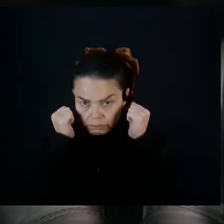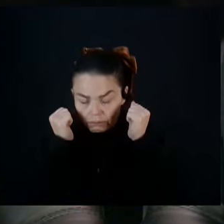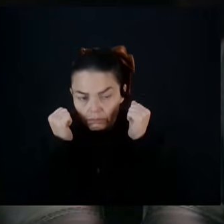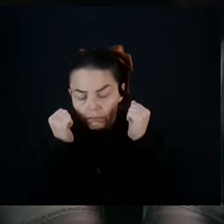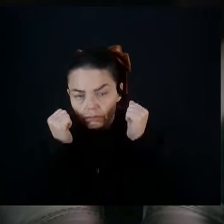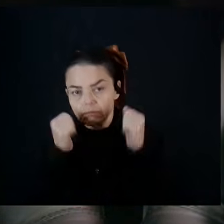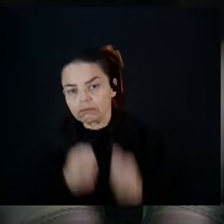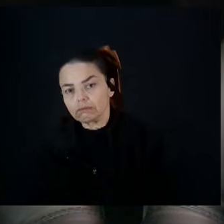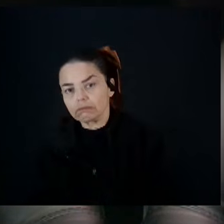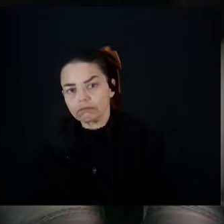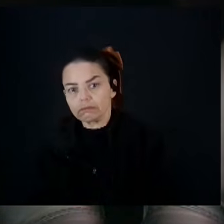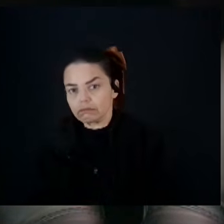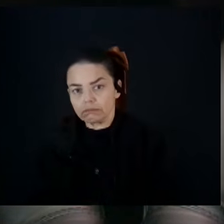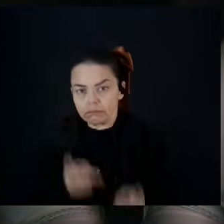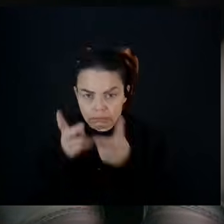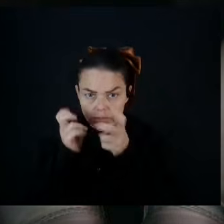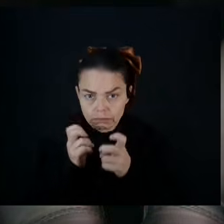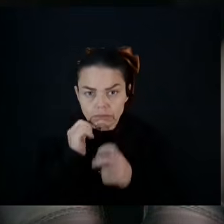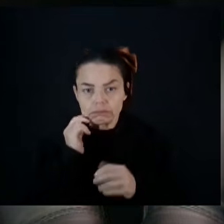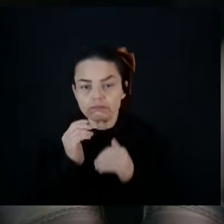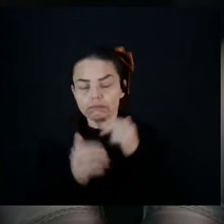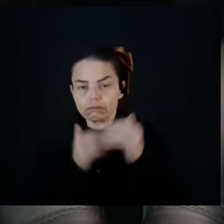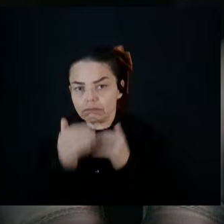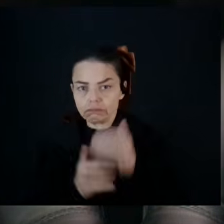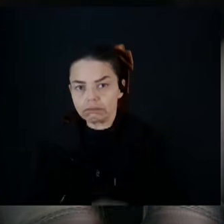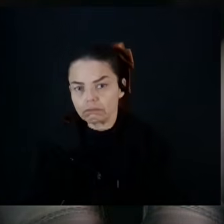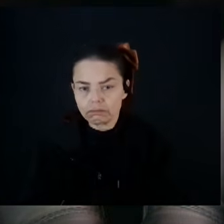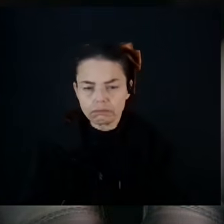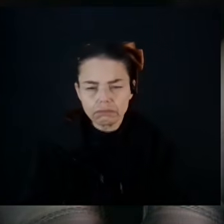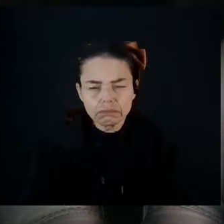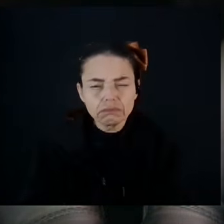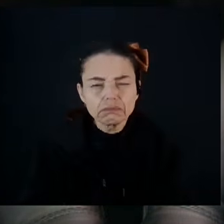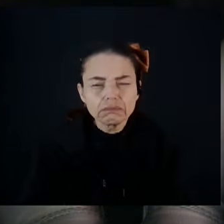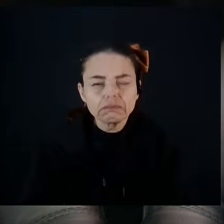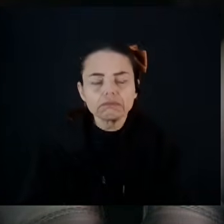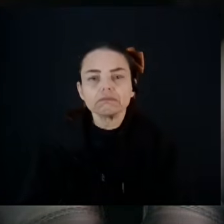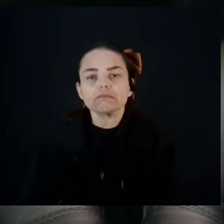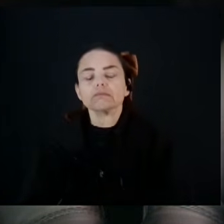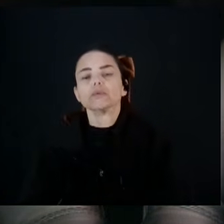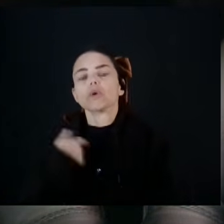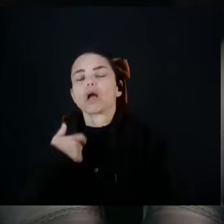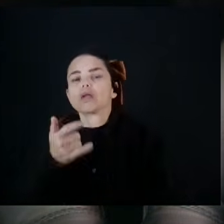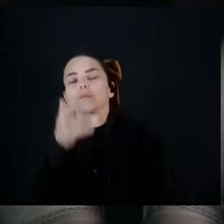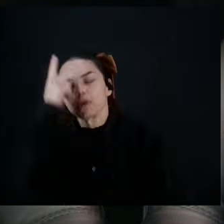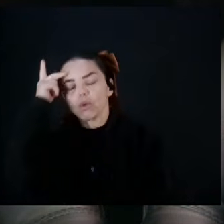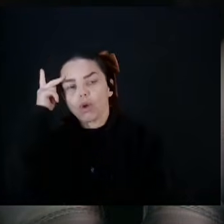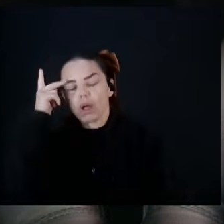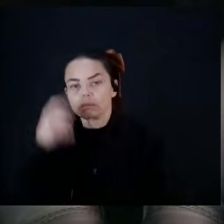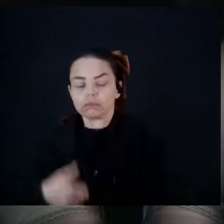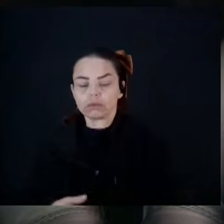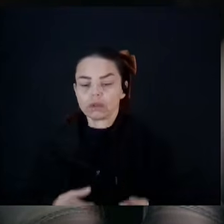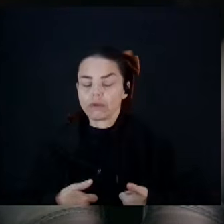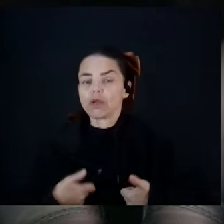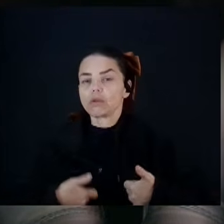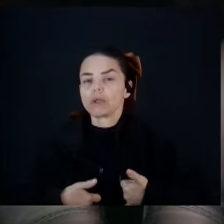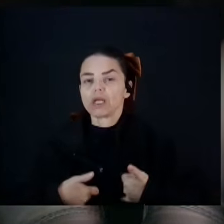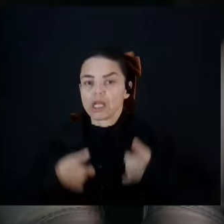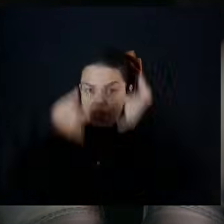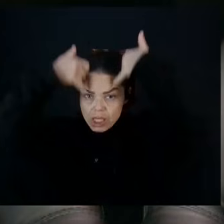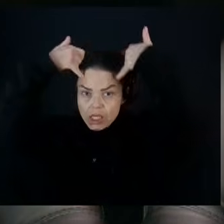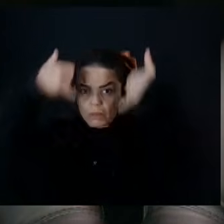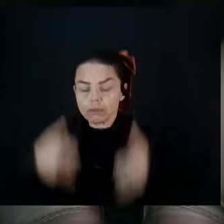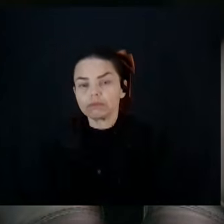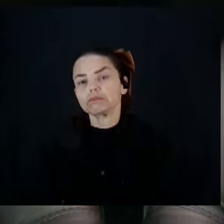Ela não desenvolveu. Então, seria legal se um colega de trabalho pudesse dar um